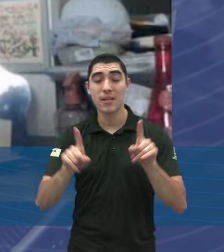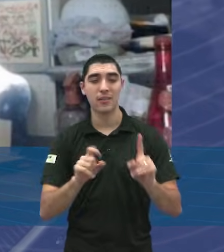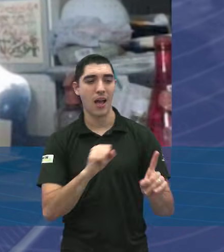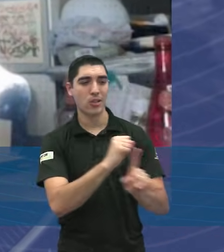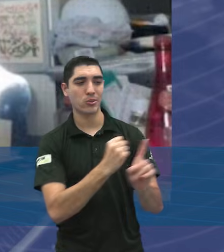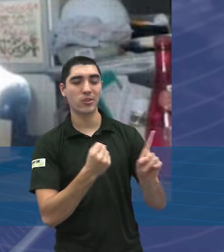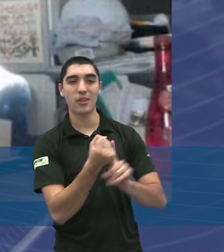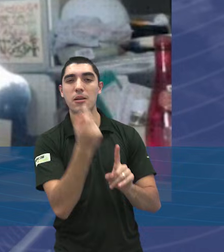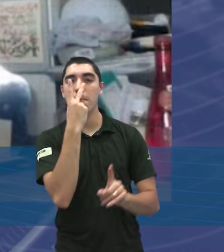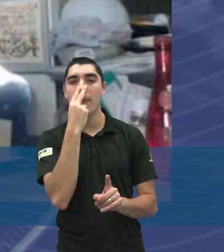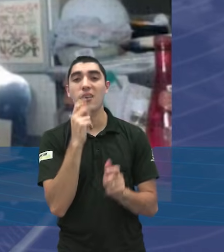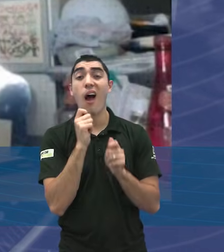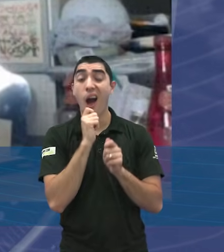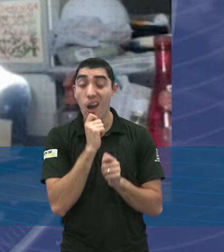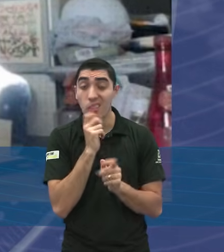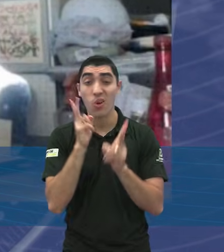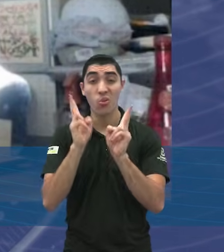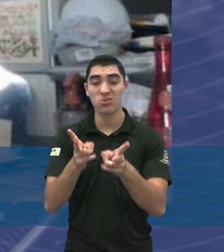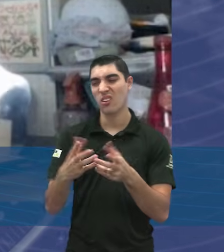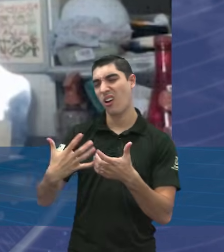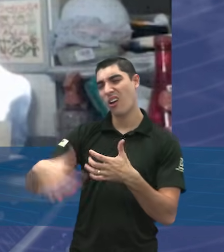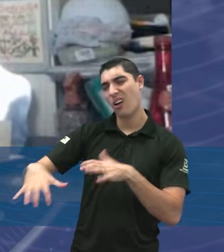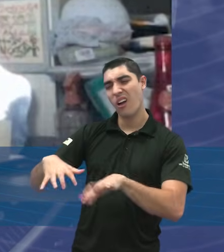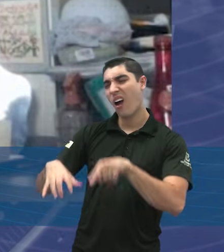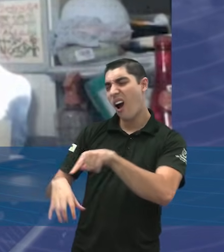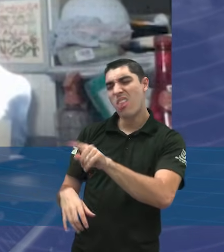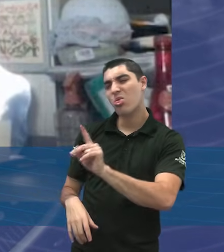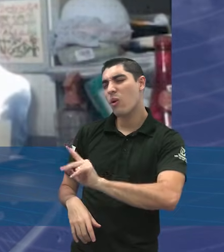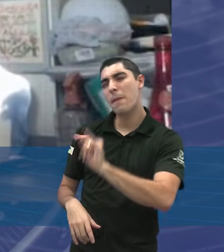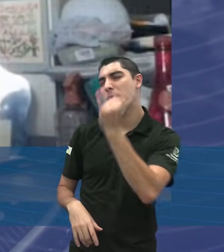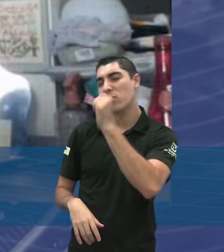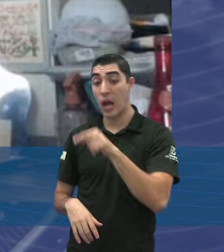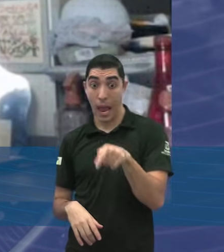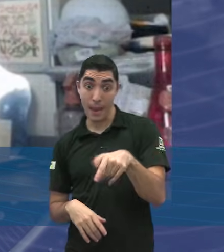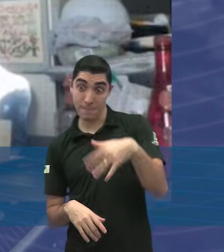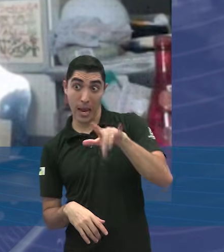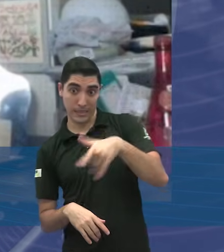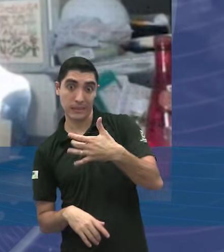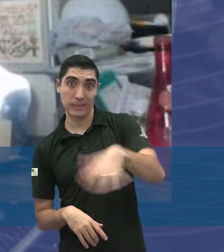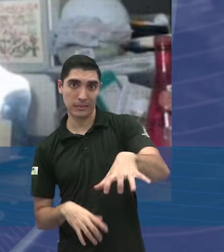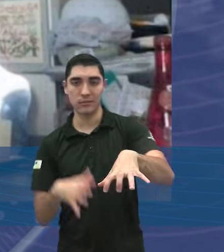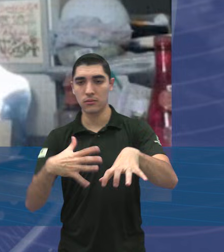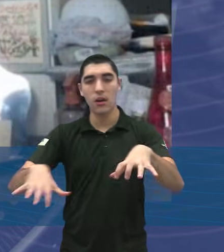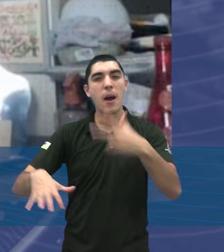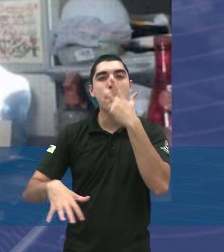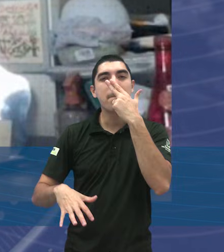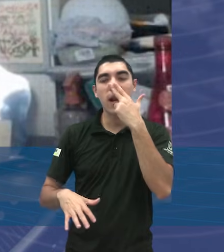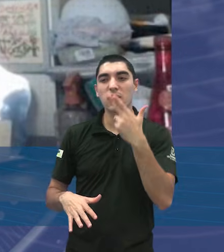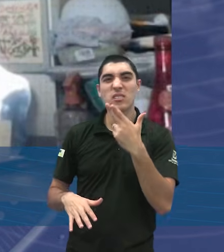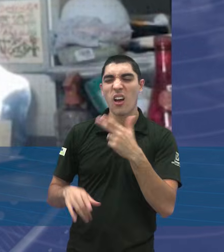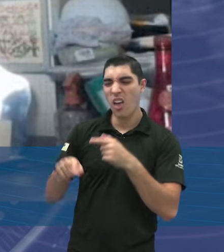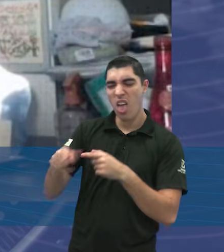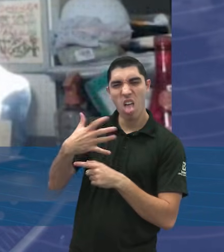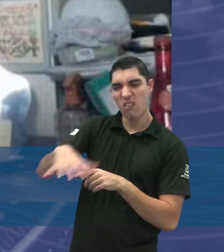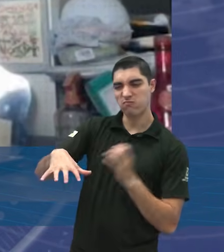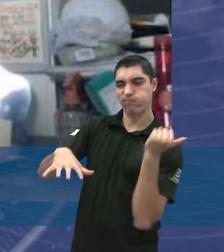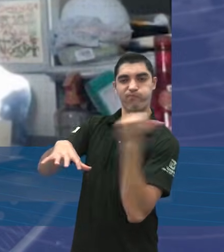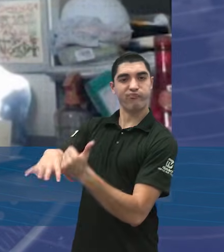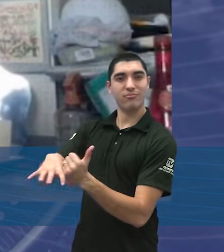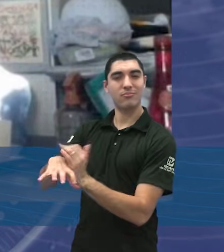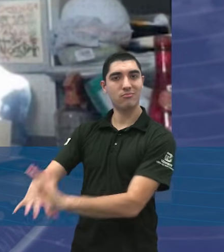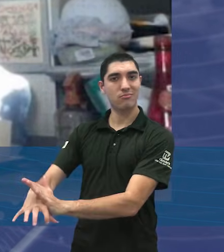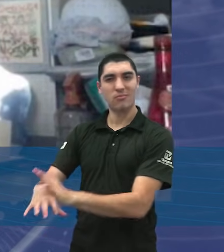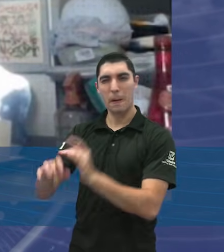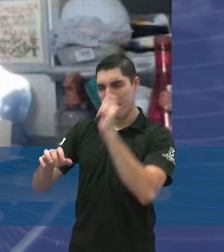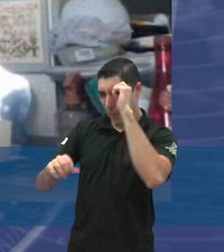sociedade ela faz uma separação, uma desimportância disso, né? Então é matar mesmo intelectualidades negras. Quando a